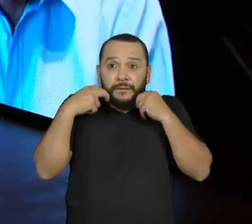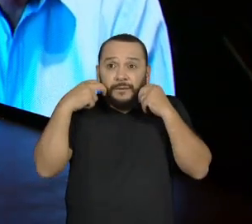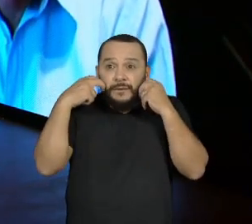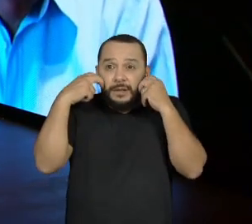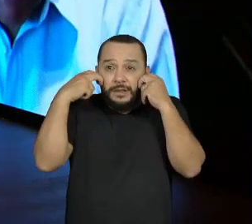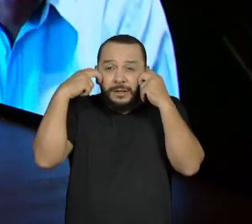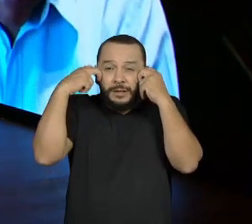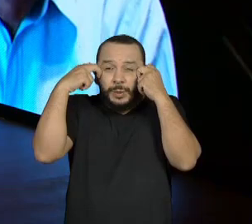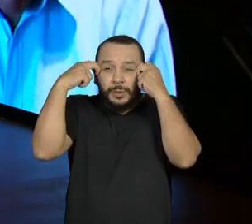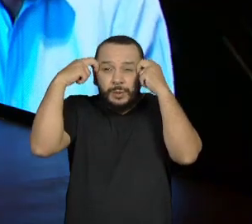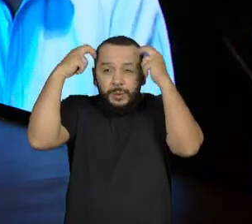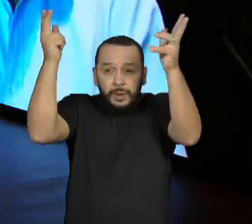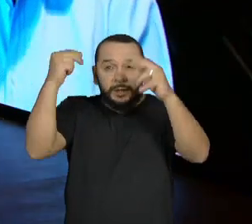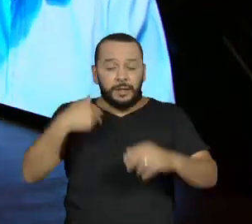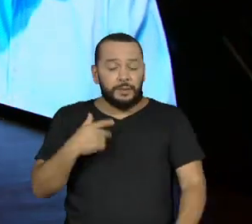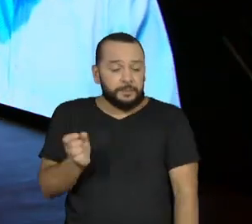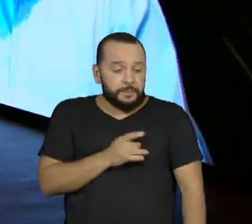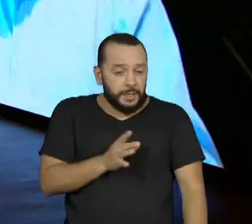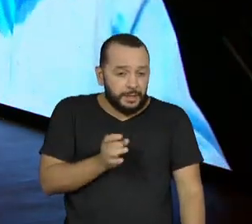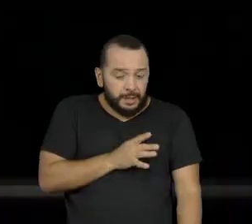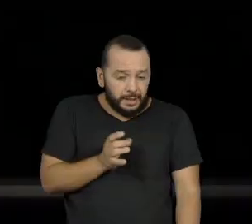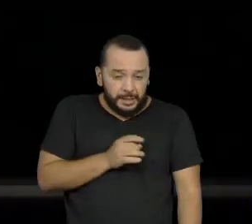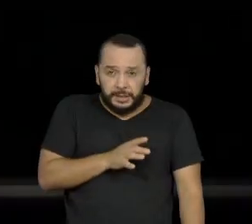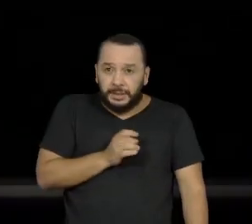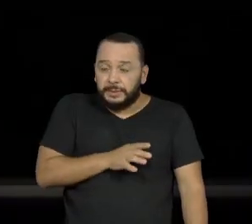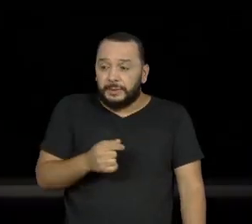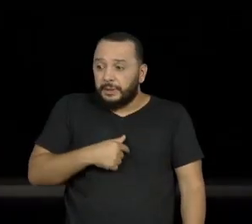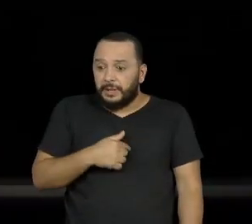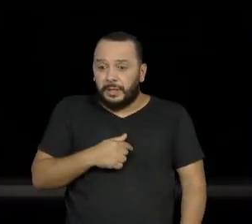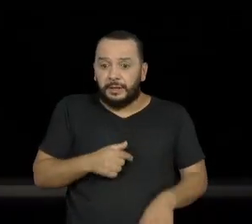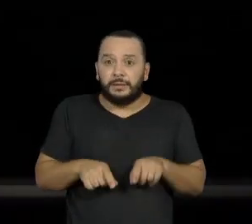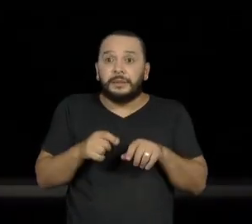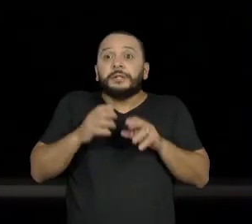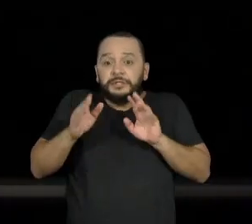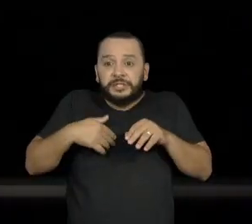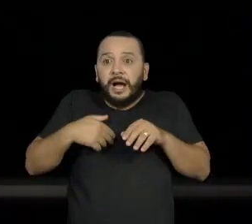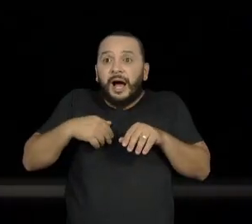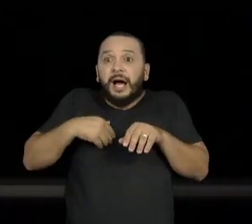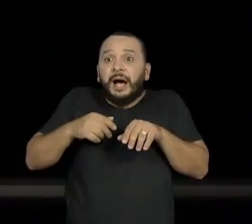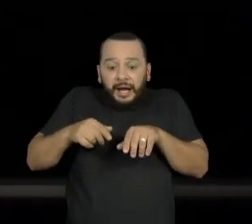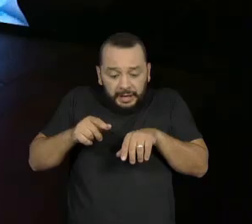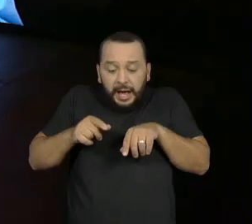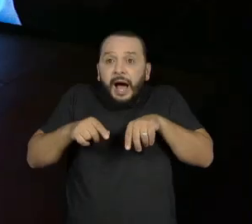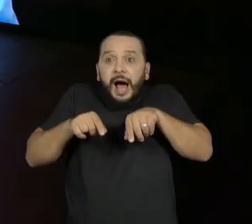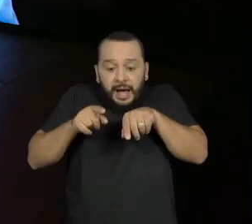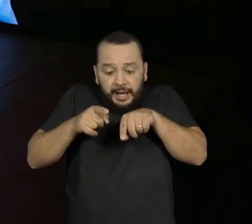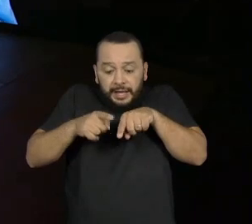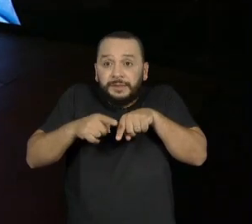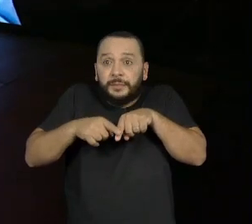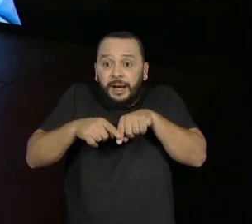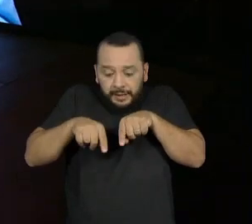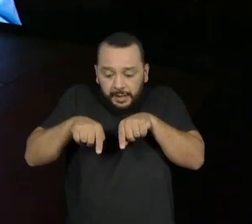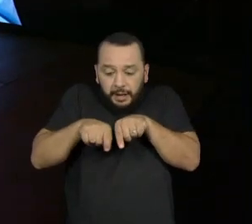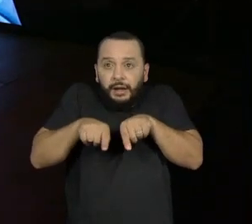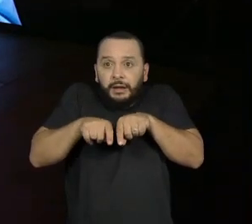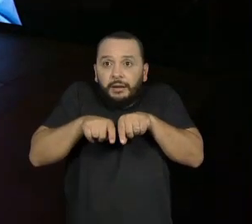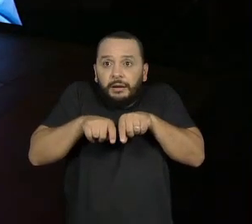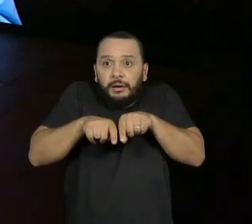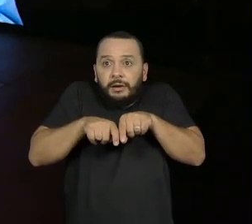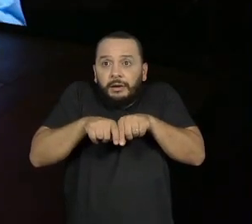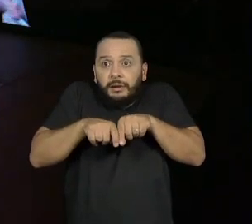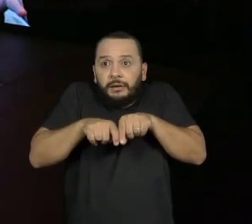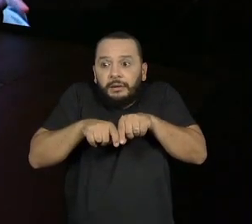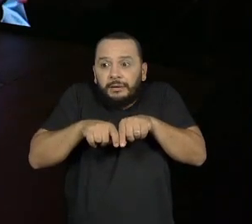de medo de cantar. Eu ficava com os joelhos batendo, doía até um batendo no outro, doía. Mas a minha